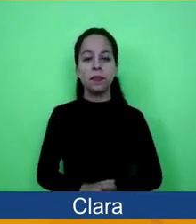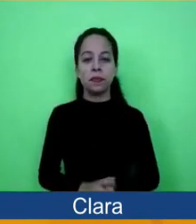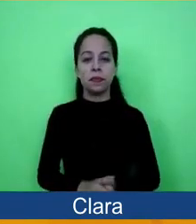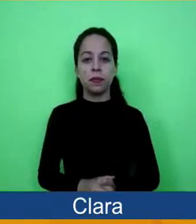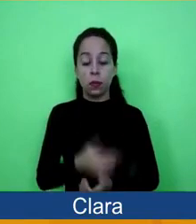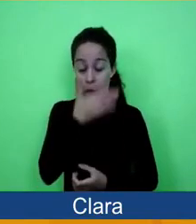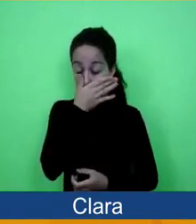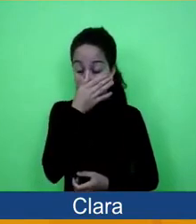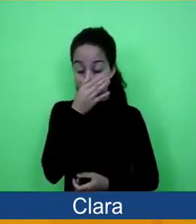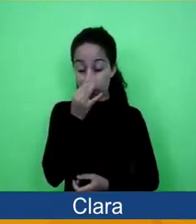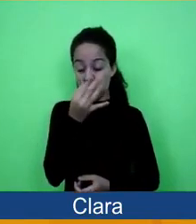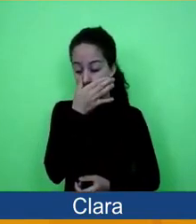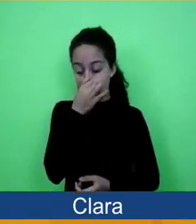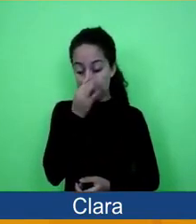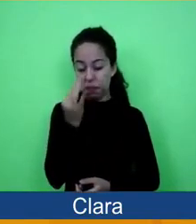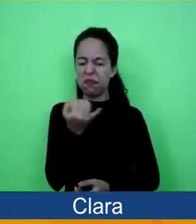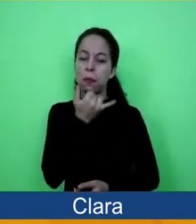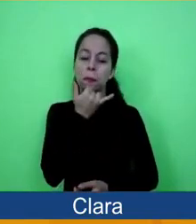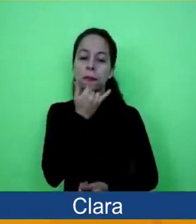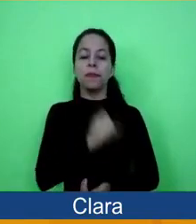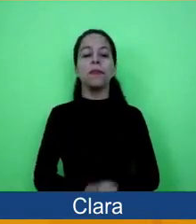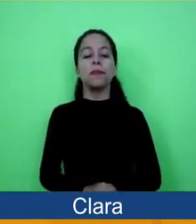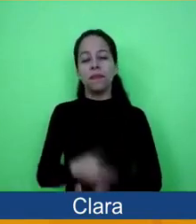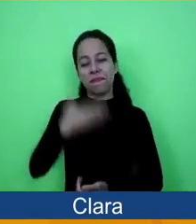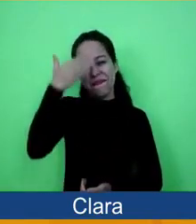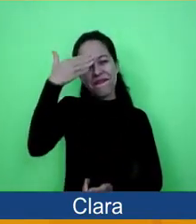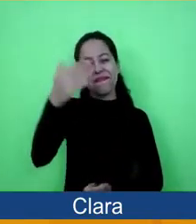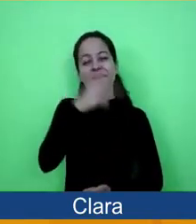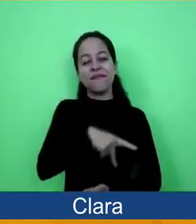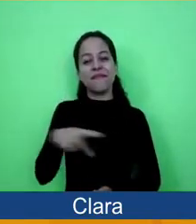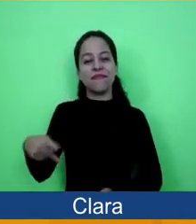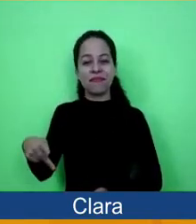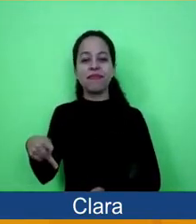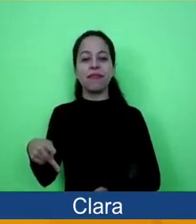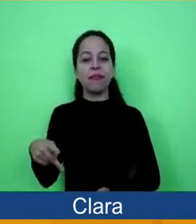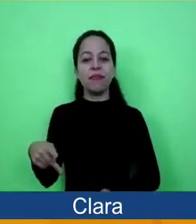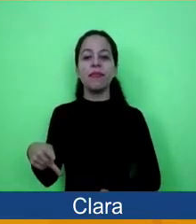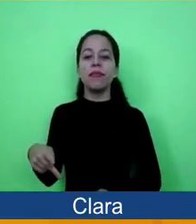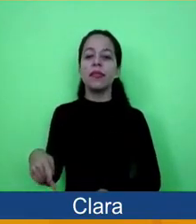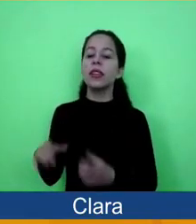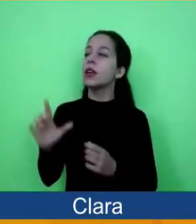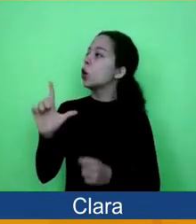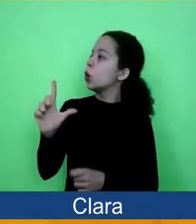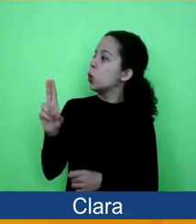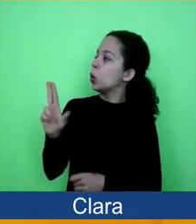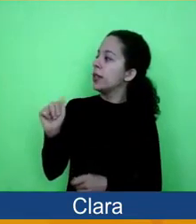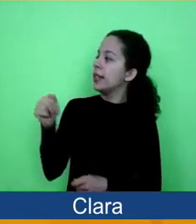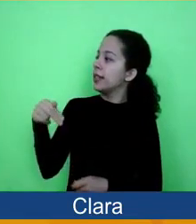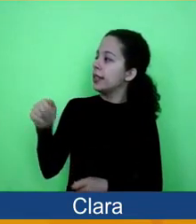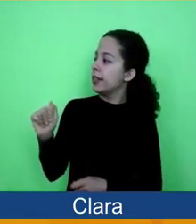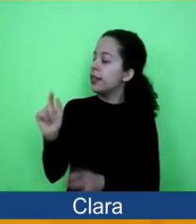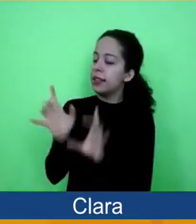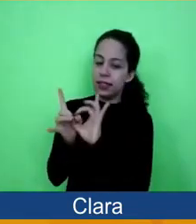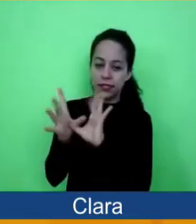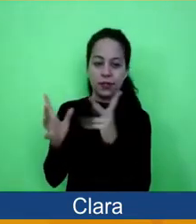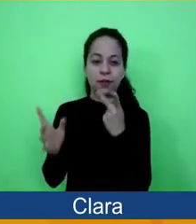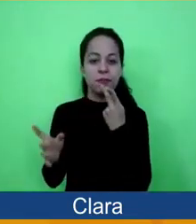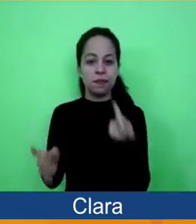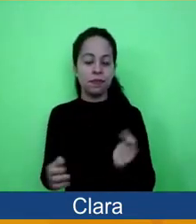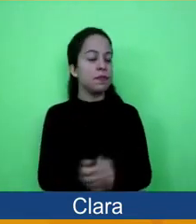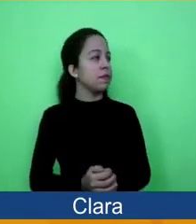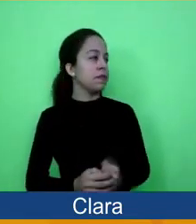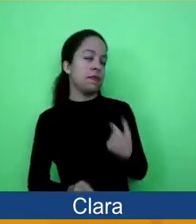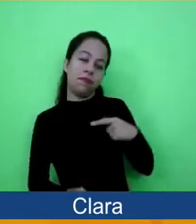Muito obrigado, professor Cristiano. Professora Luciana, por favor. Vou comentar também algumas